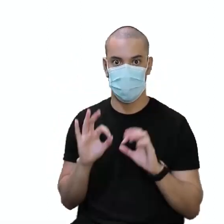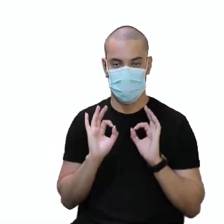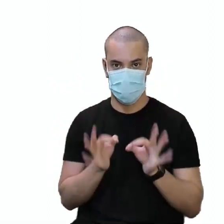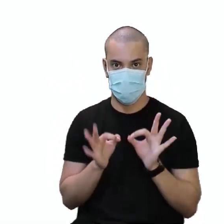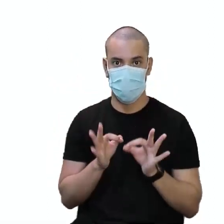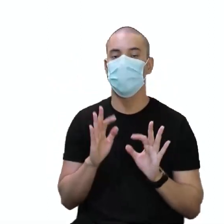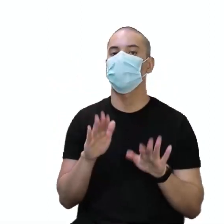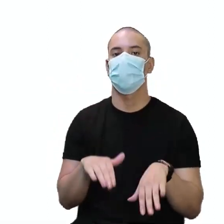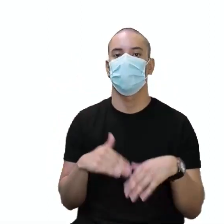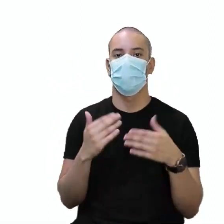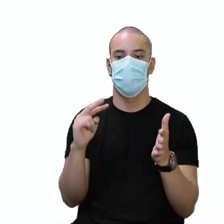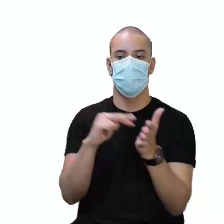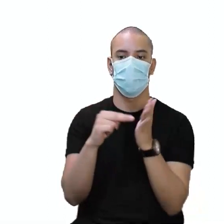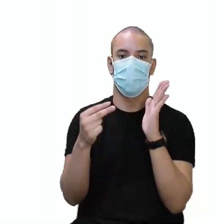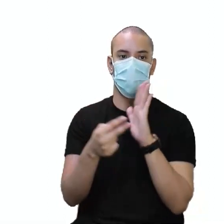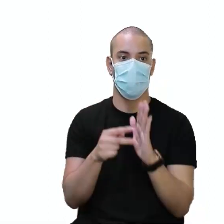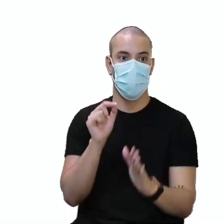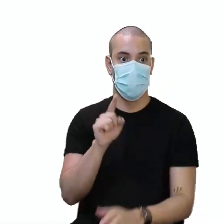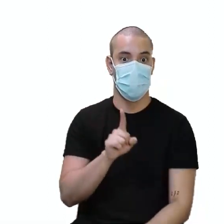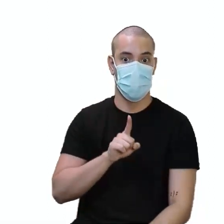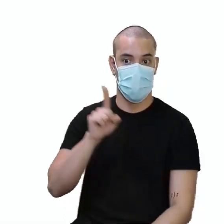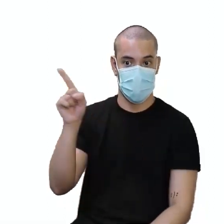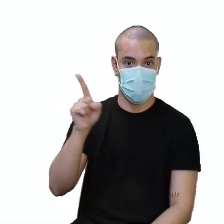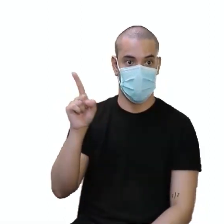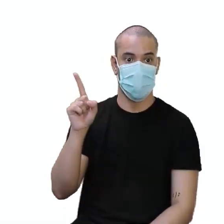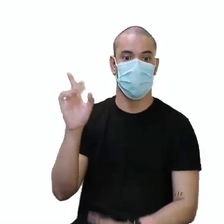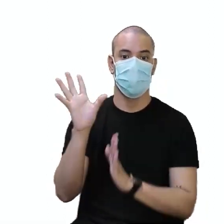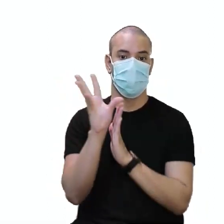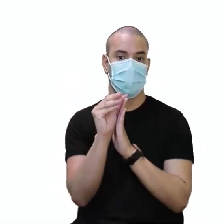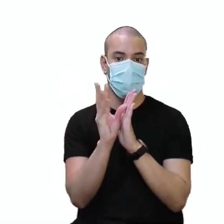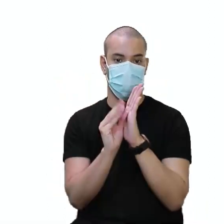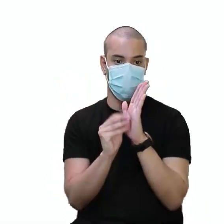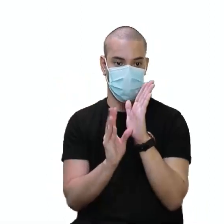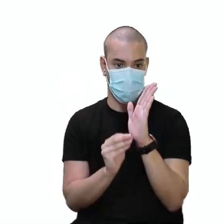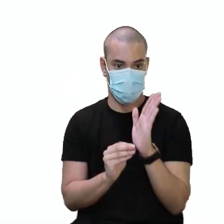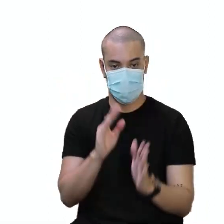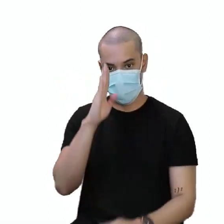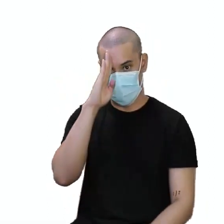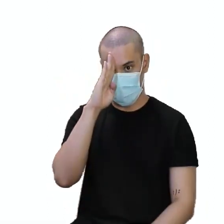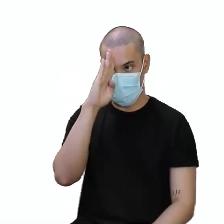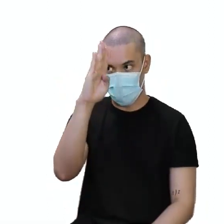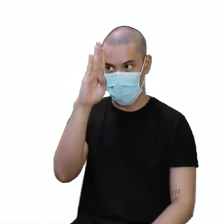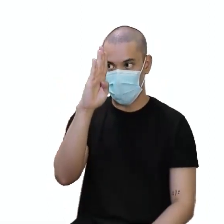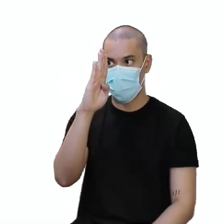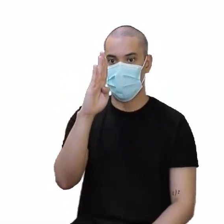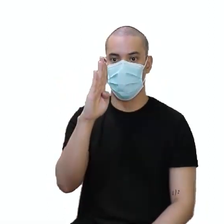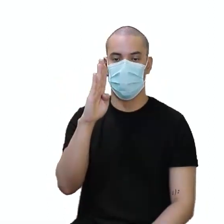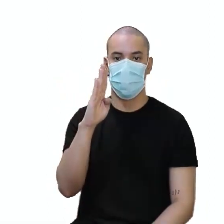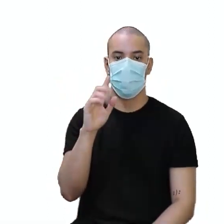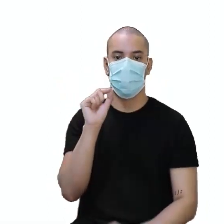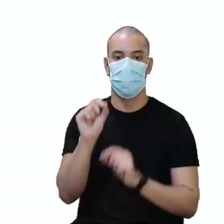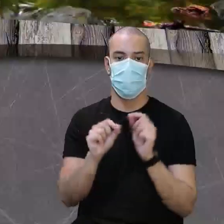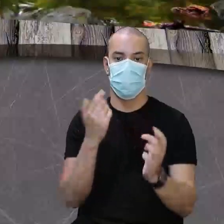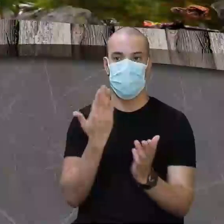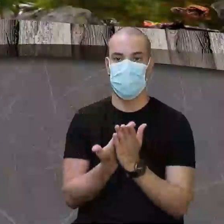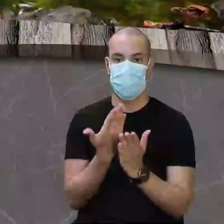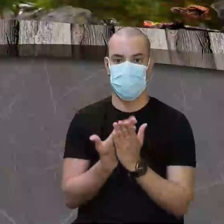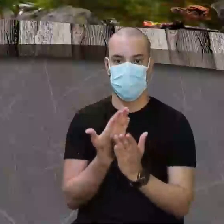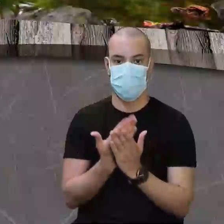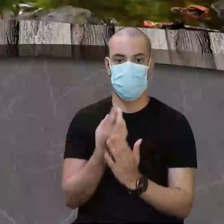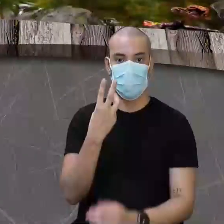certo? Então, esse foi o nosso conteúdo principal, né? Os tópicos principais da